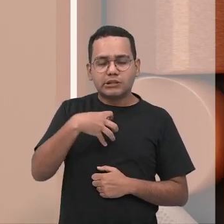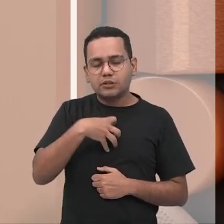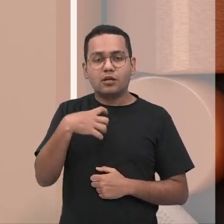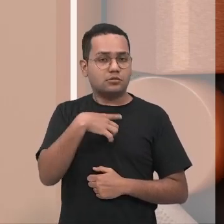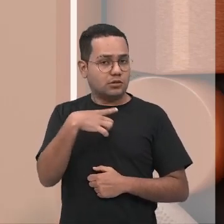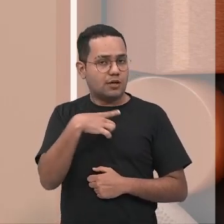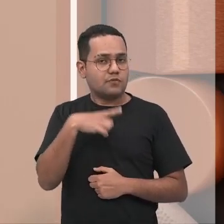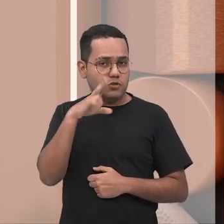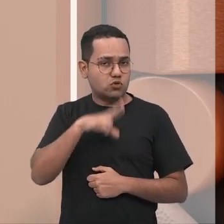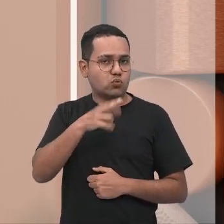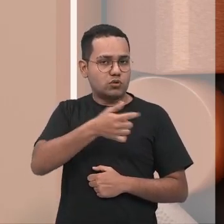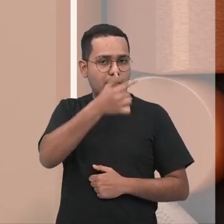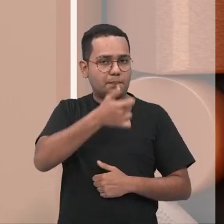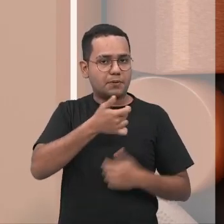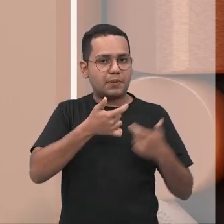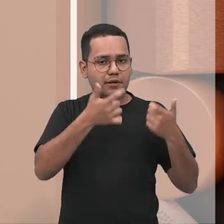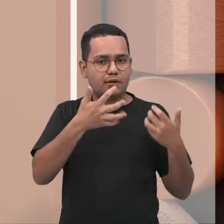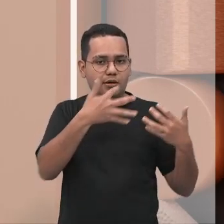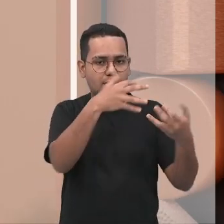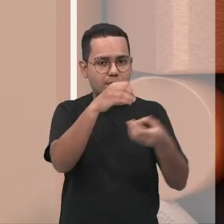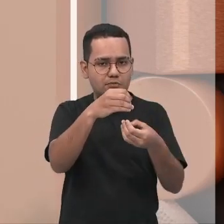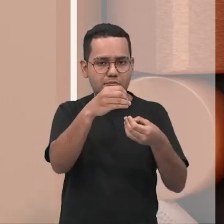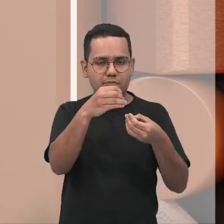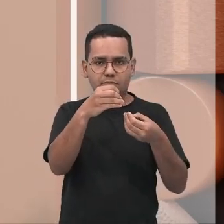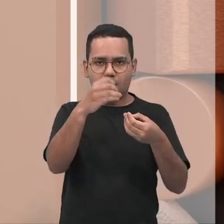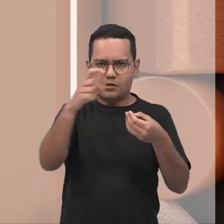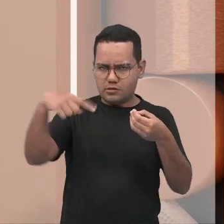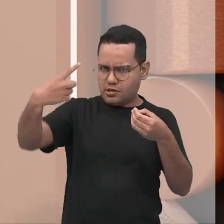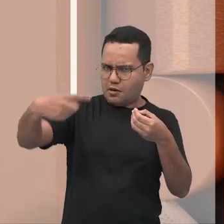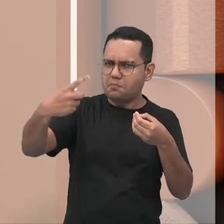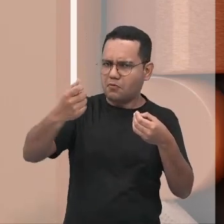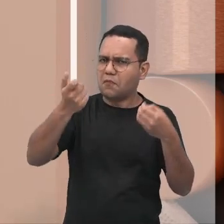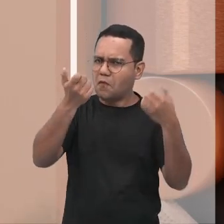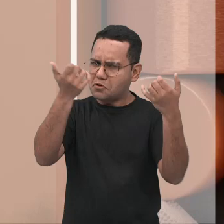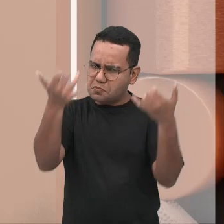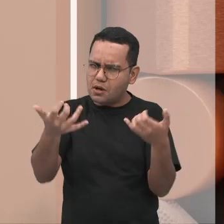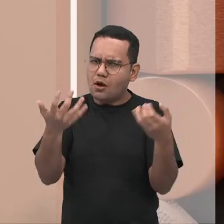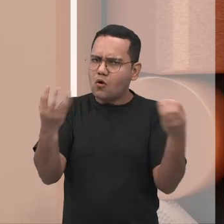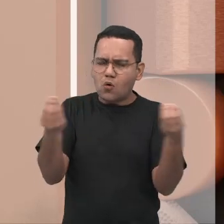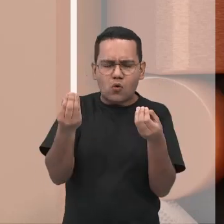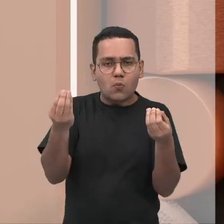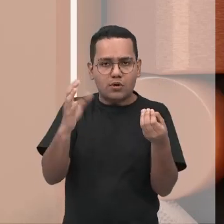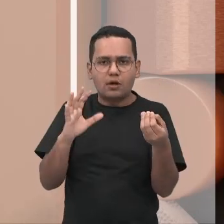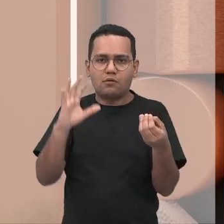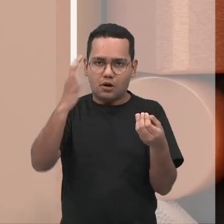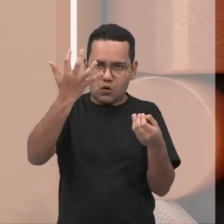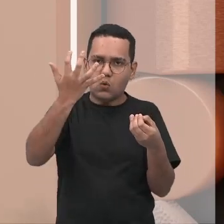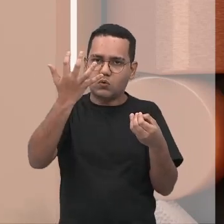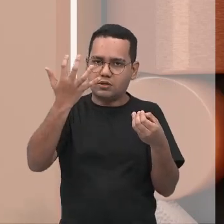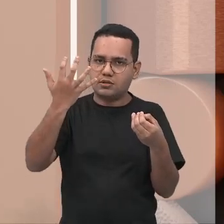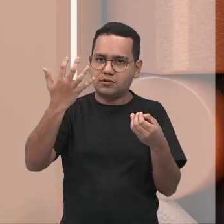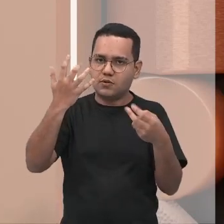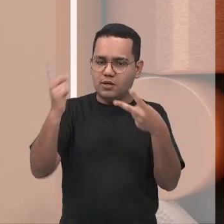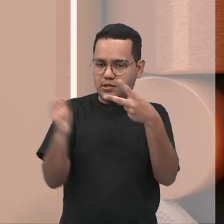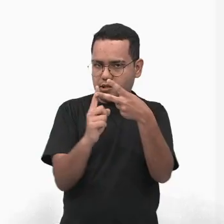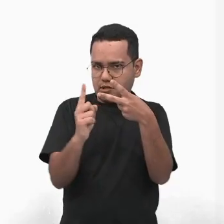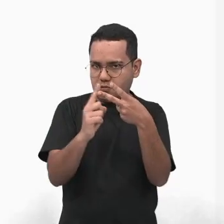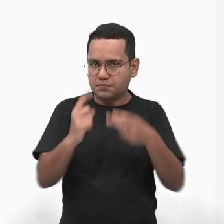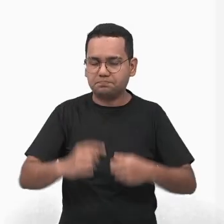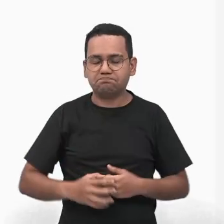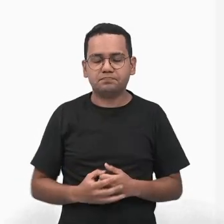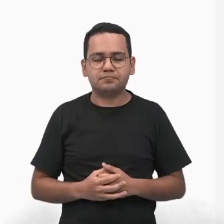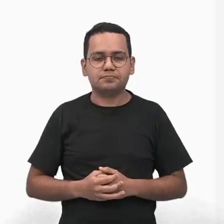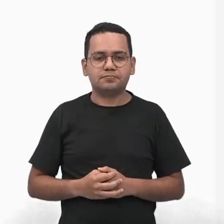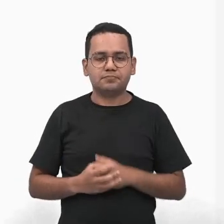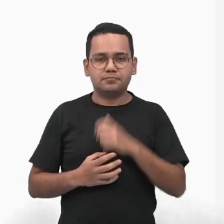utilizada ali na Primeira Guerra Mundial, e daqui a pouquinho a gente vai entender como é que se desenrolou de fato essa guerra de trincheiras. Vamos adiante,